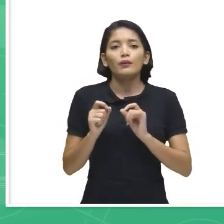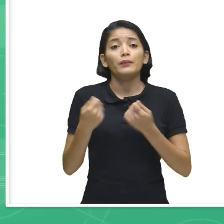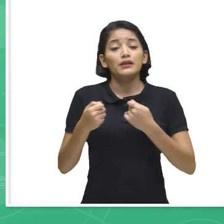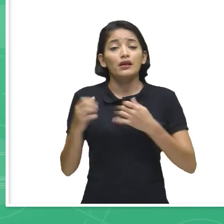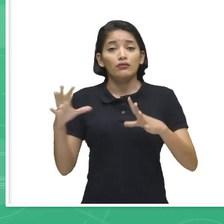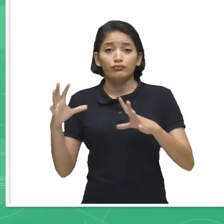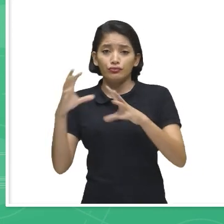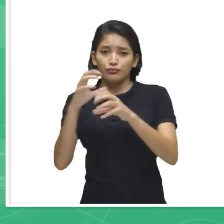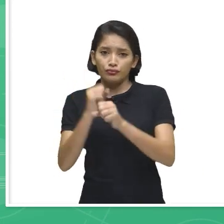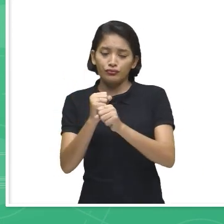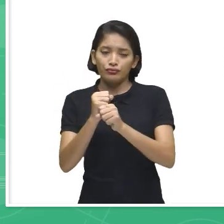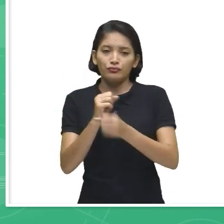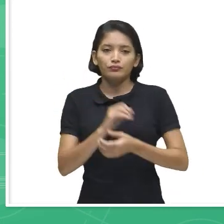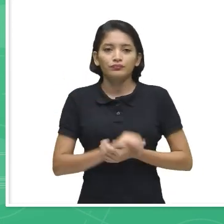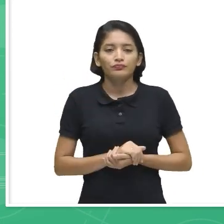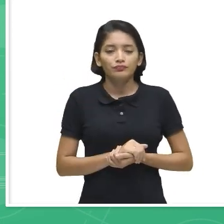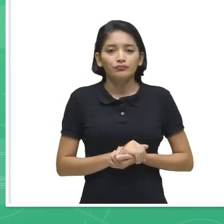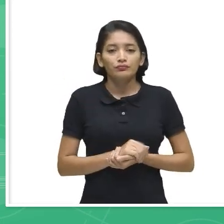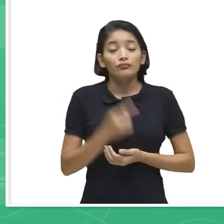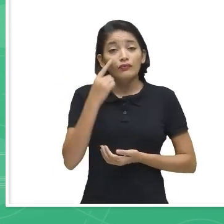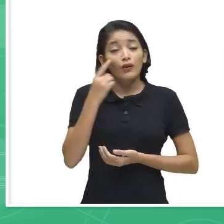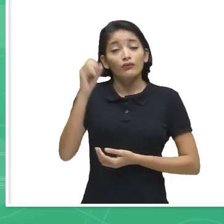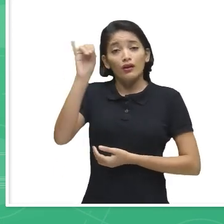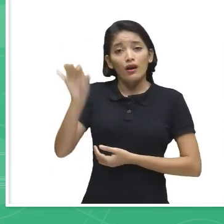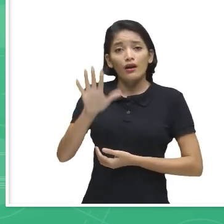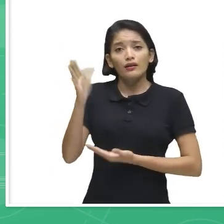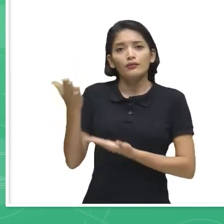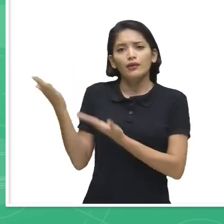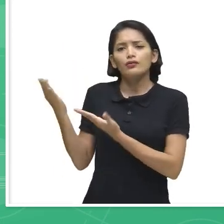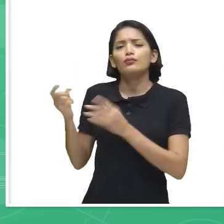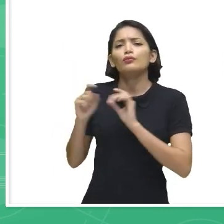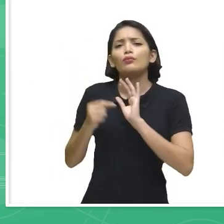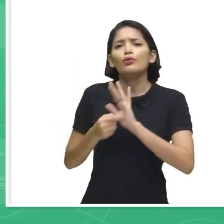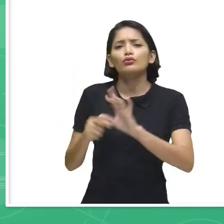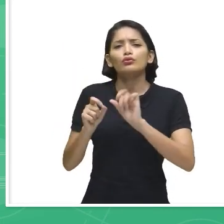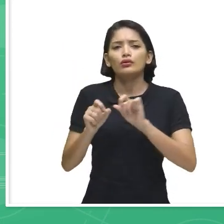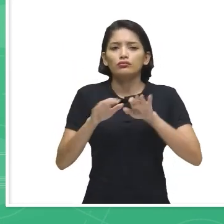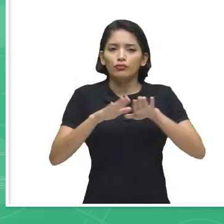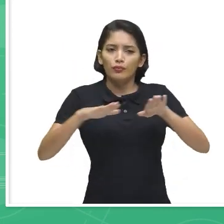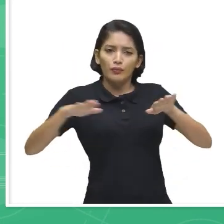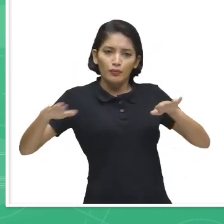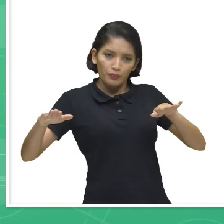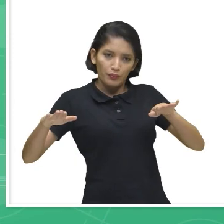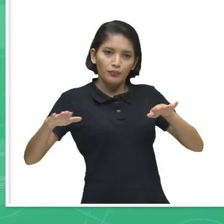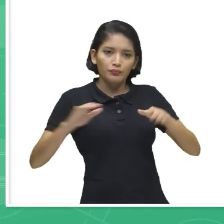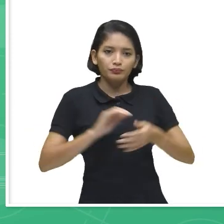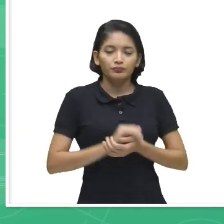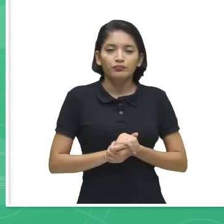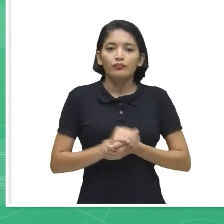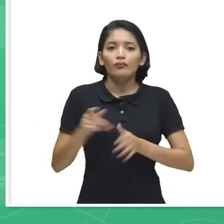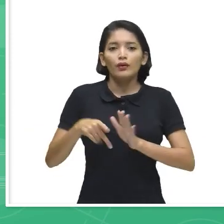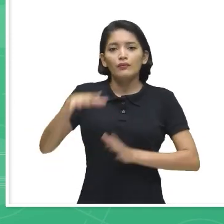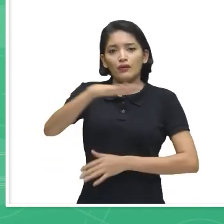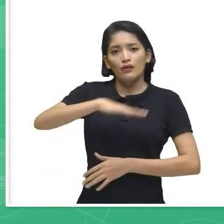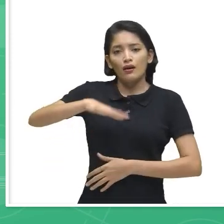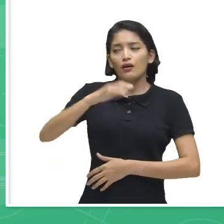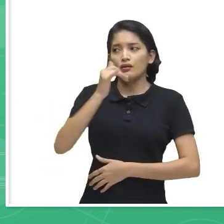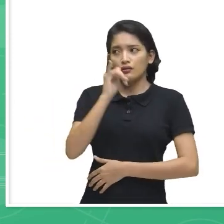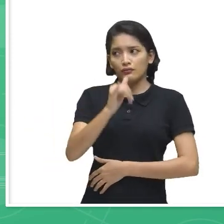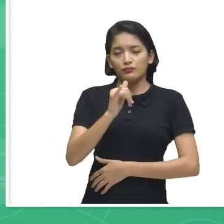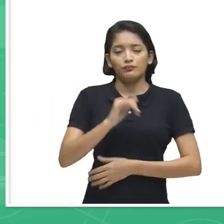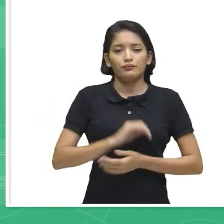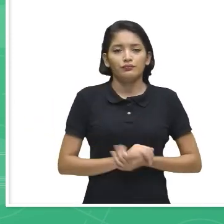Olha. A figura representa algumas superfícies equipotenciais num campo elétrico.